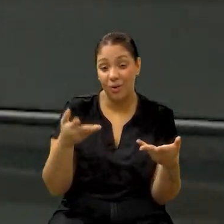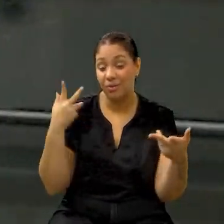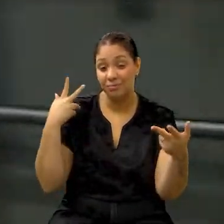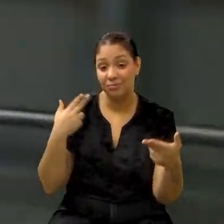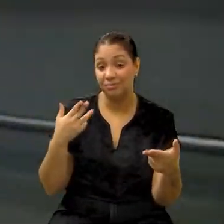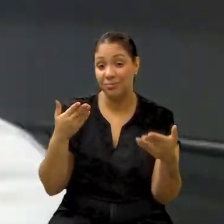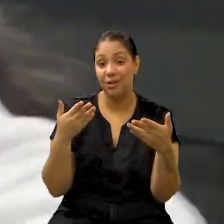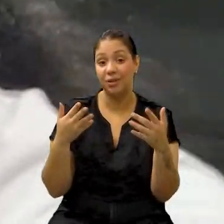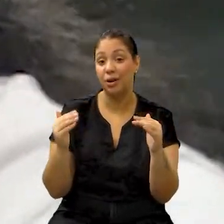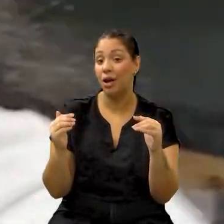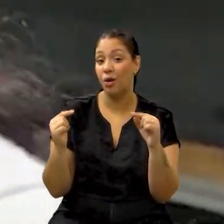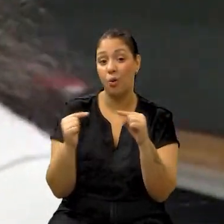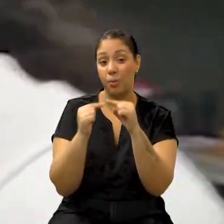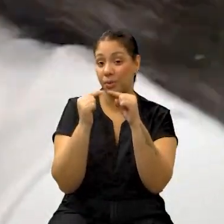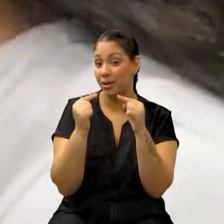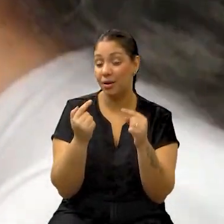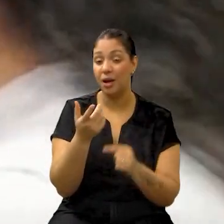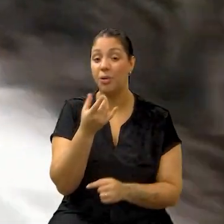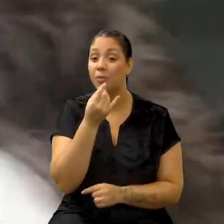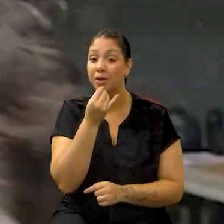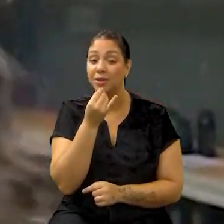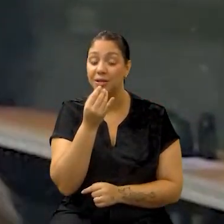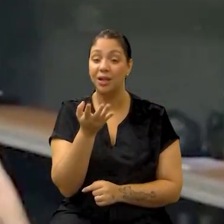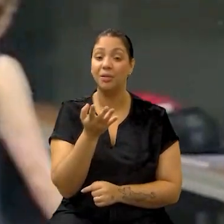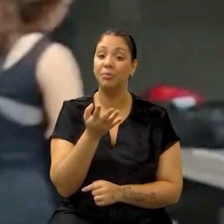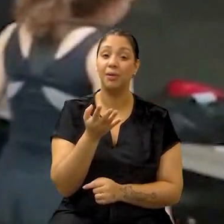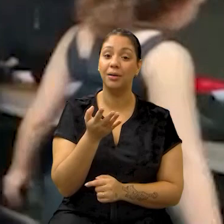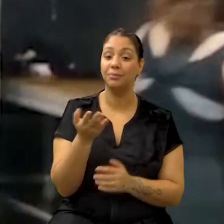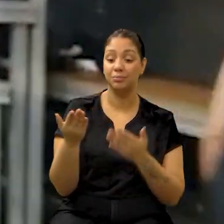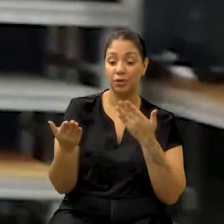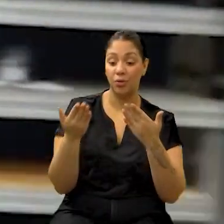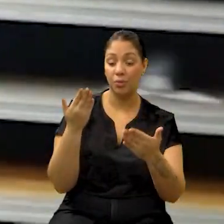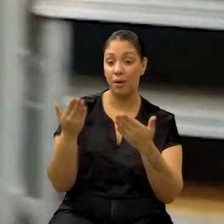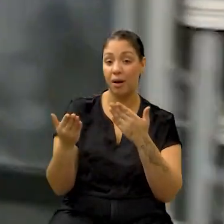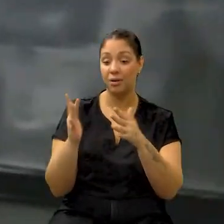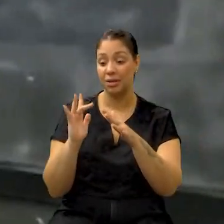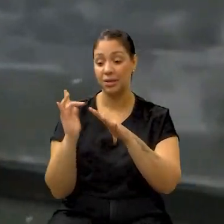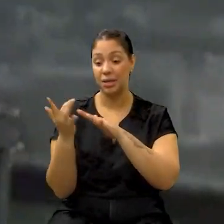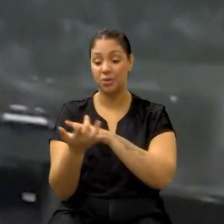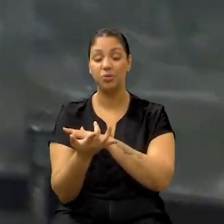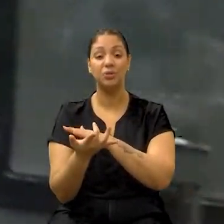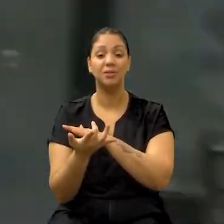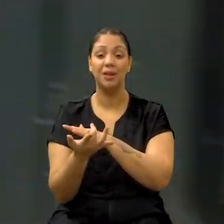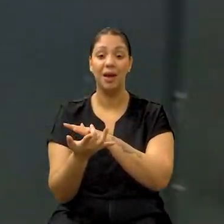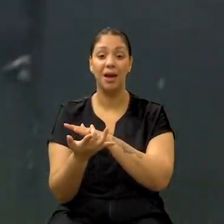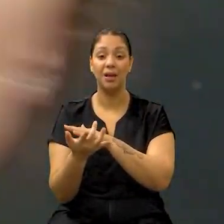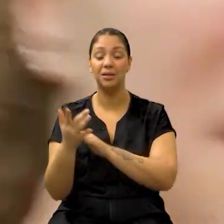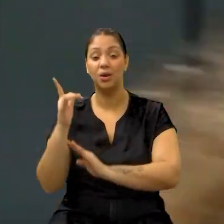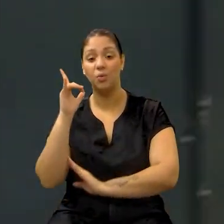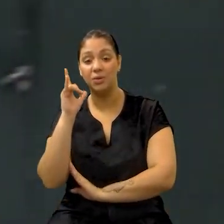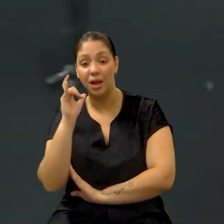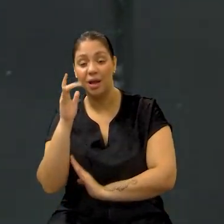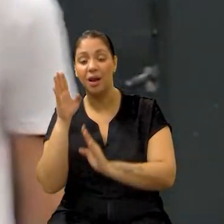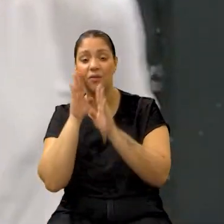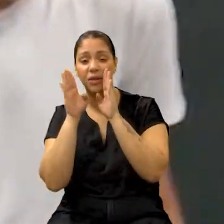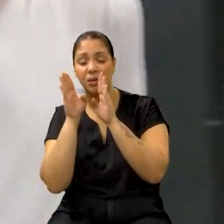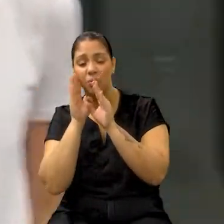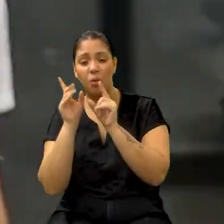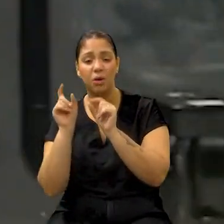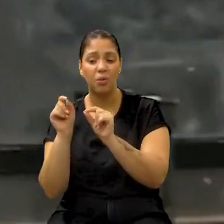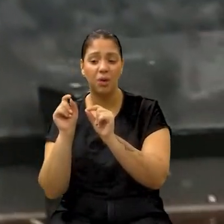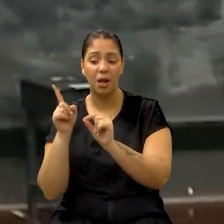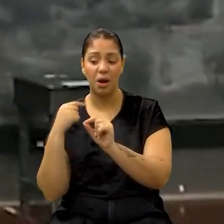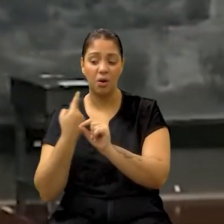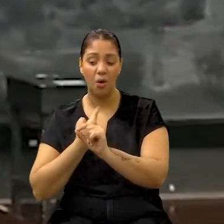muito contemporâneos. A gente pode, por exemplo, comparar com as questões das redes sociais, né? O Instagram,